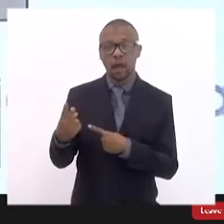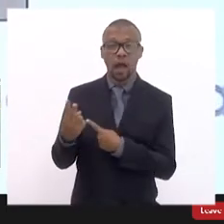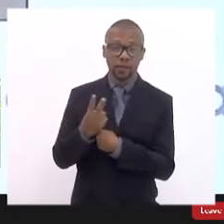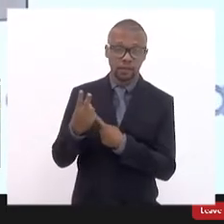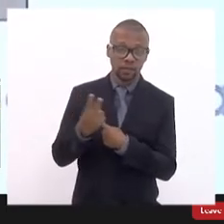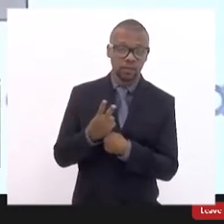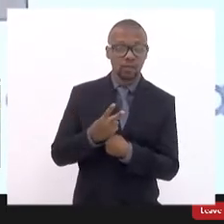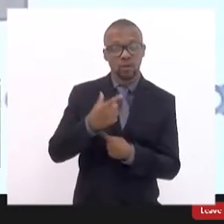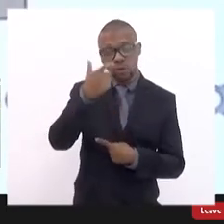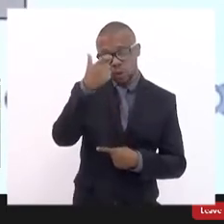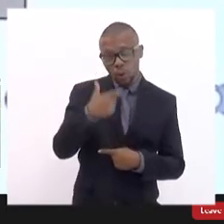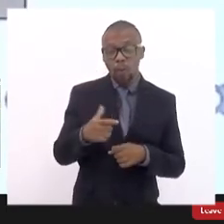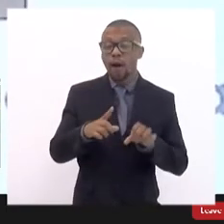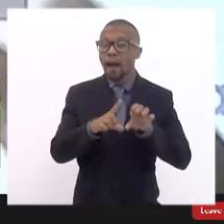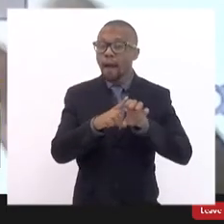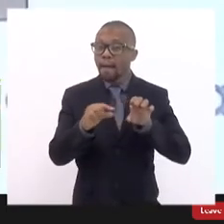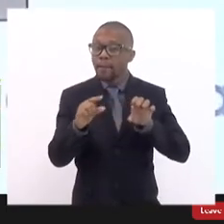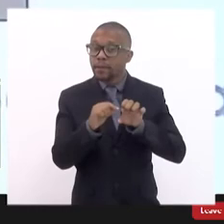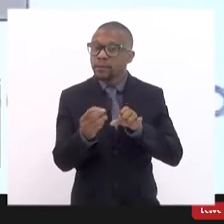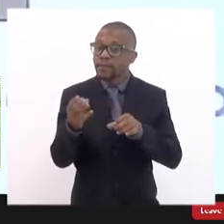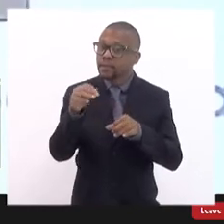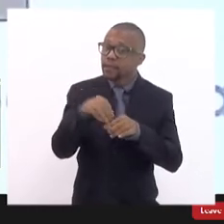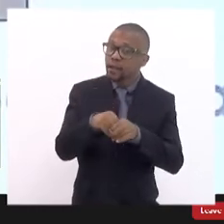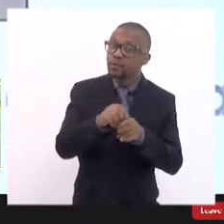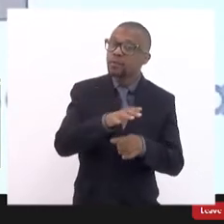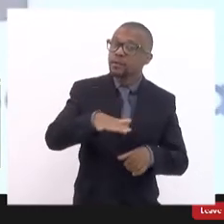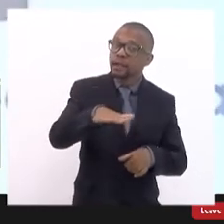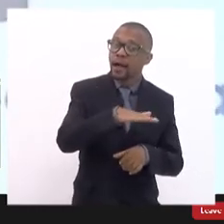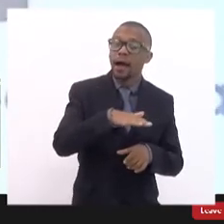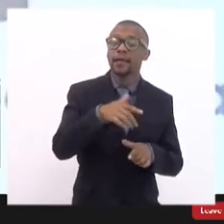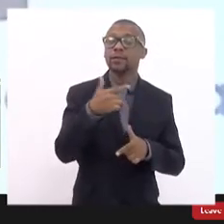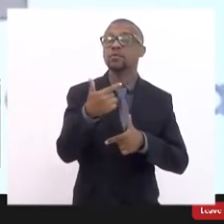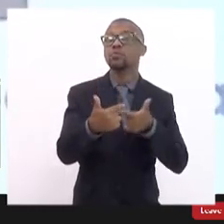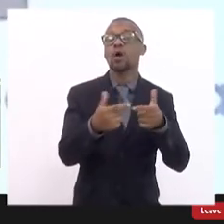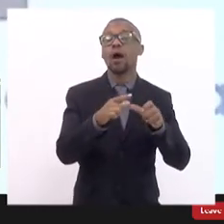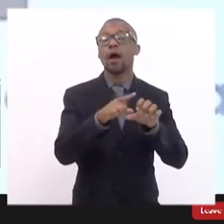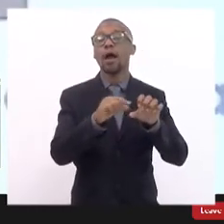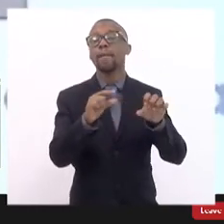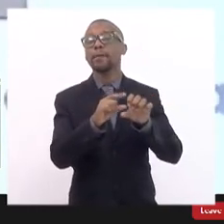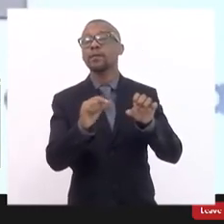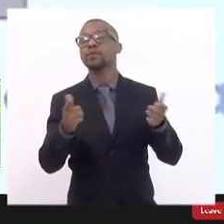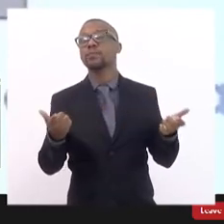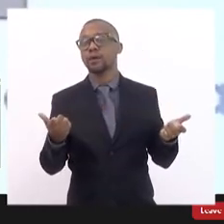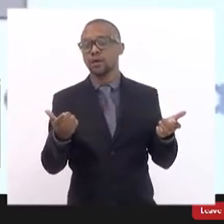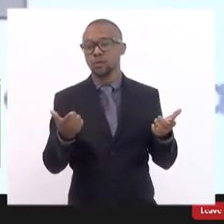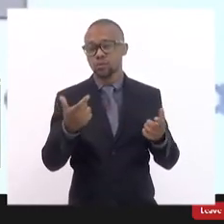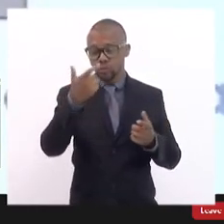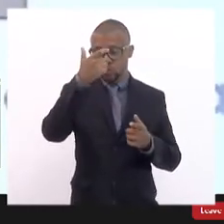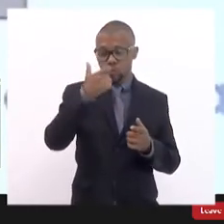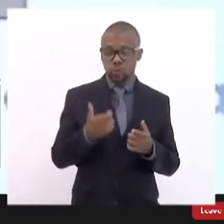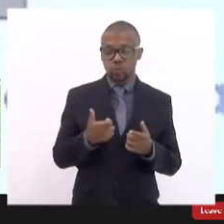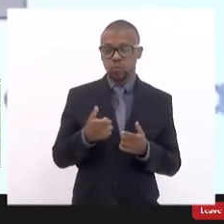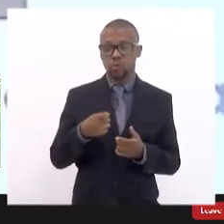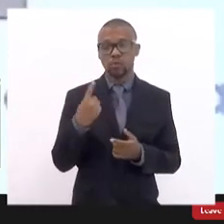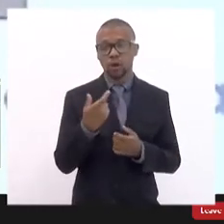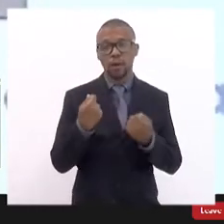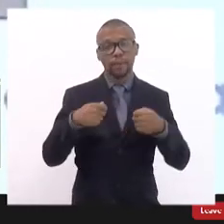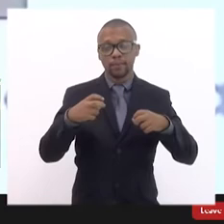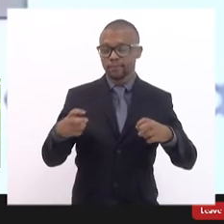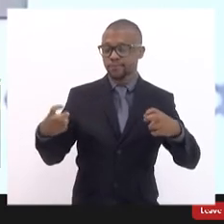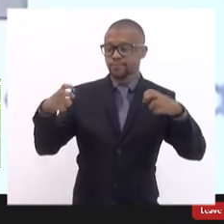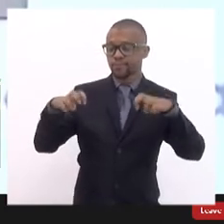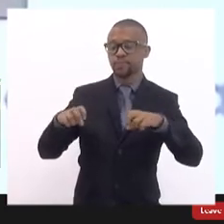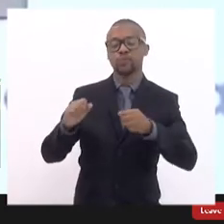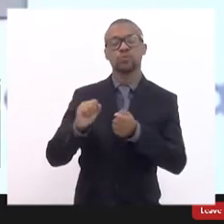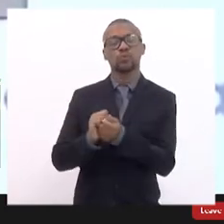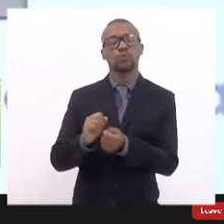enquanto empreendedor dentro do empreendimento. É isso que a gente tem que negociar, sentar na mesa com a AGRIO para